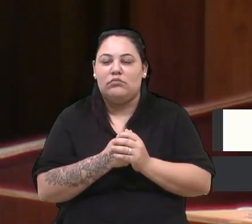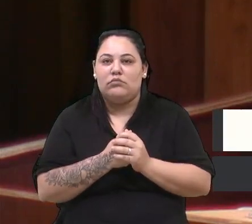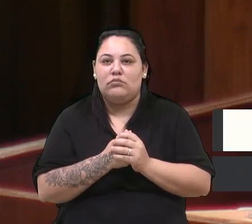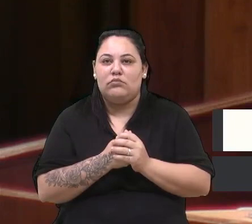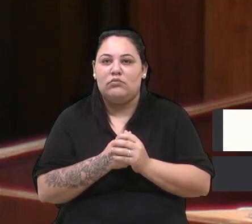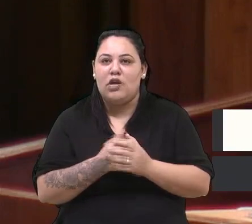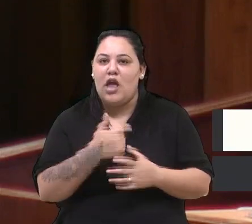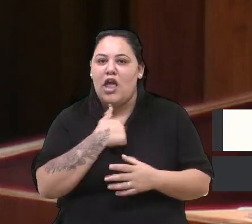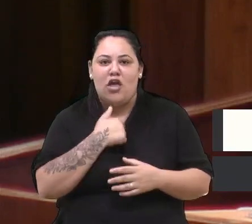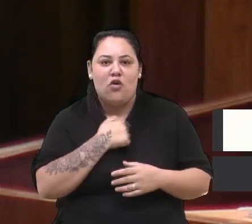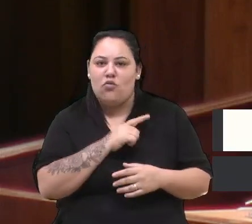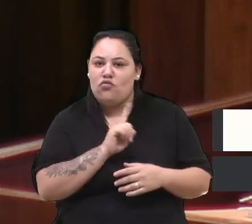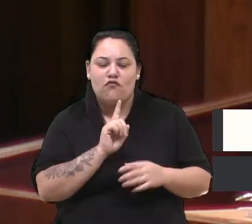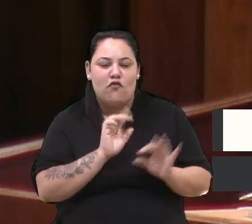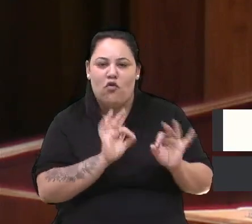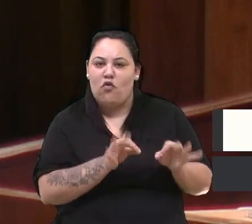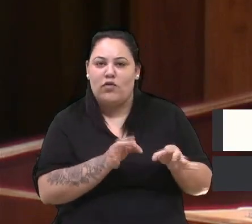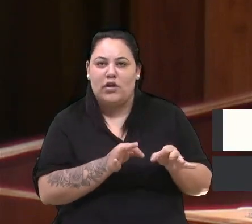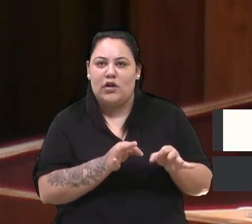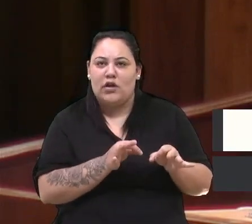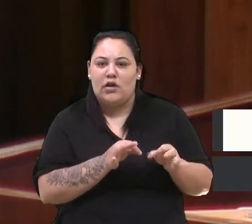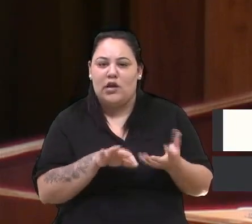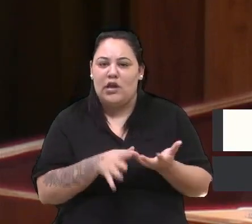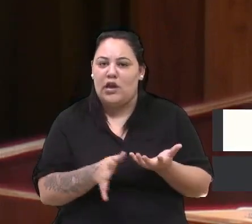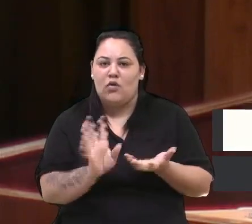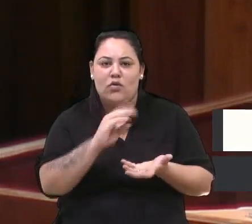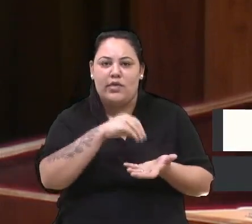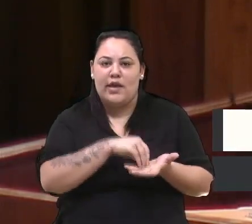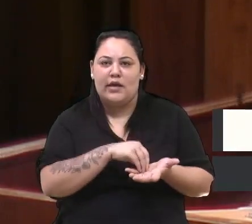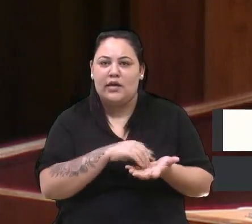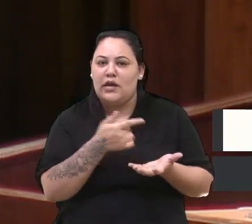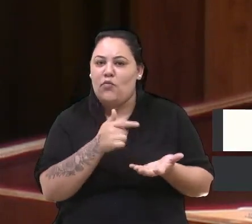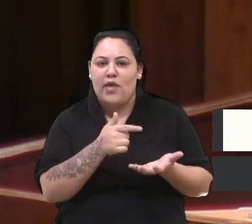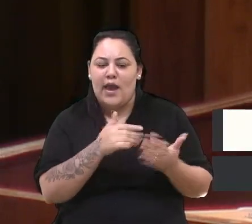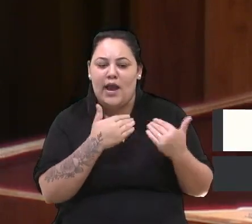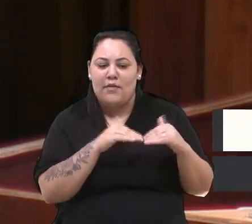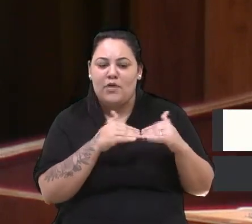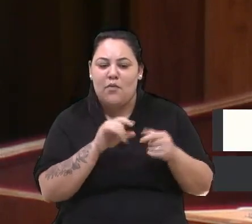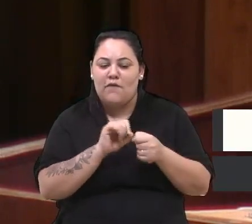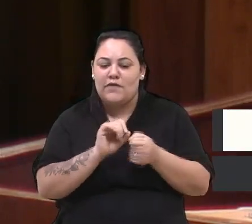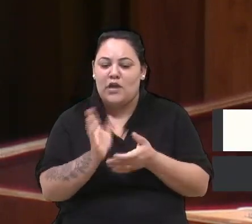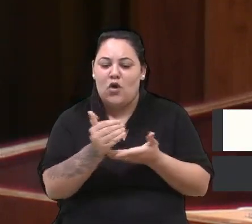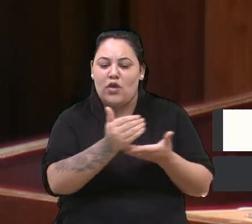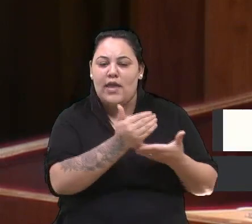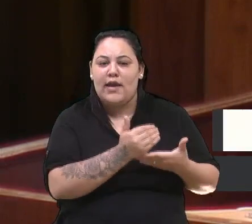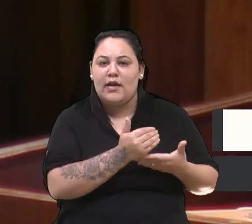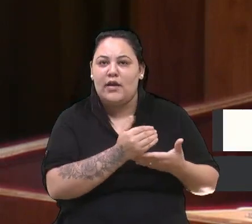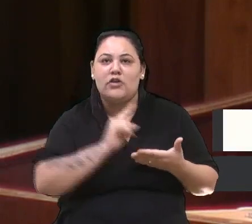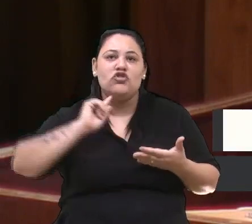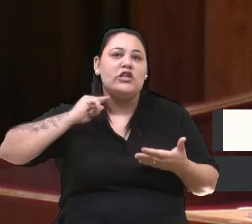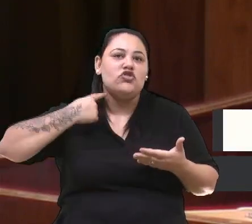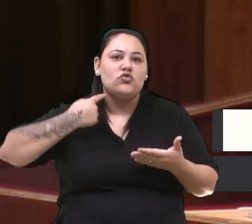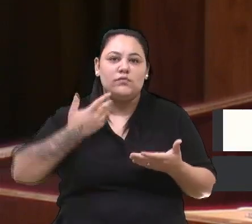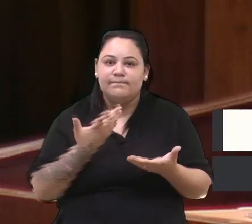Eu não vou concordar que a Codeca não tenha caminhão para fazer coleta de lixo.